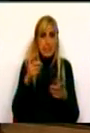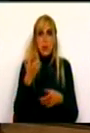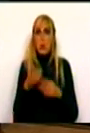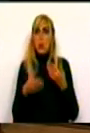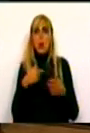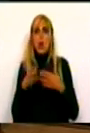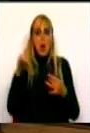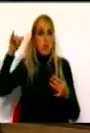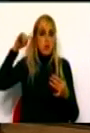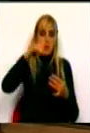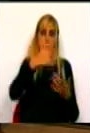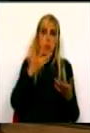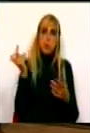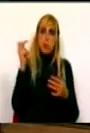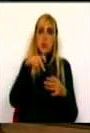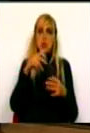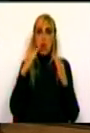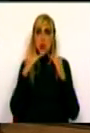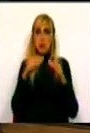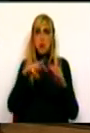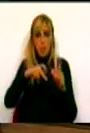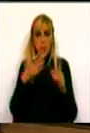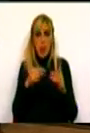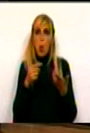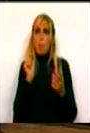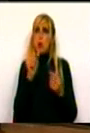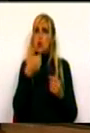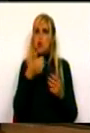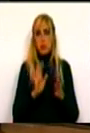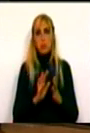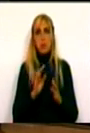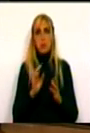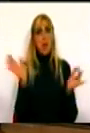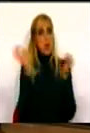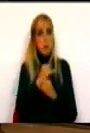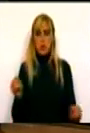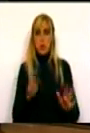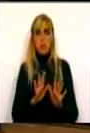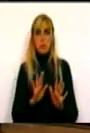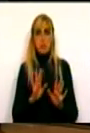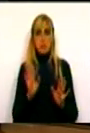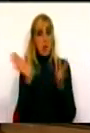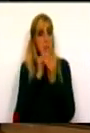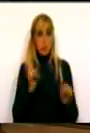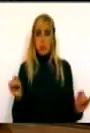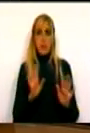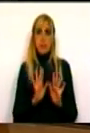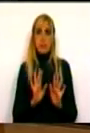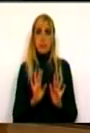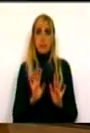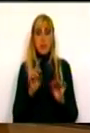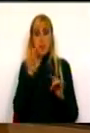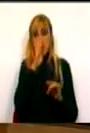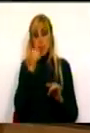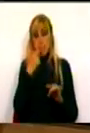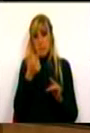vôo de chegar ao túnel do marão e cinco minutos não é possível não repressiva que